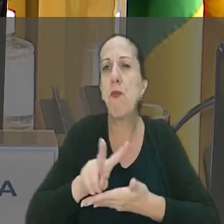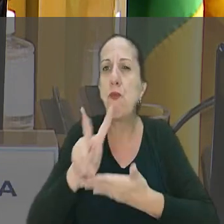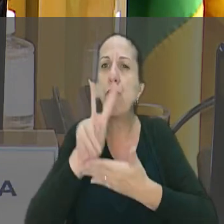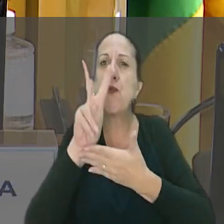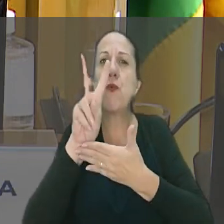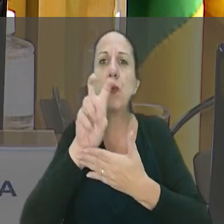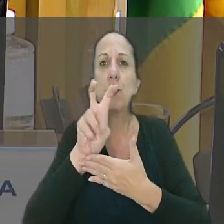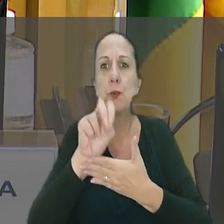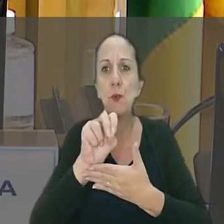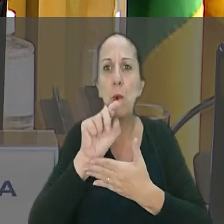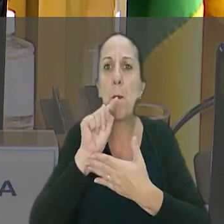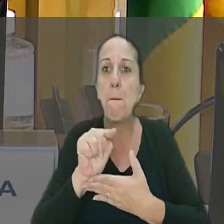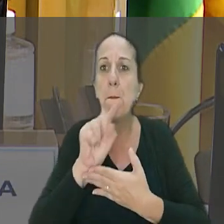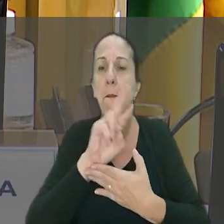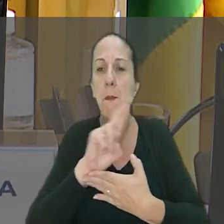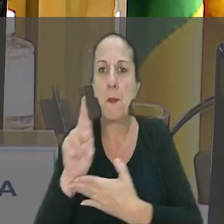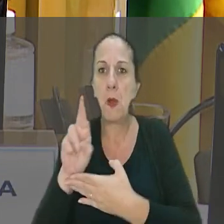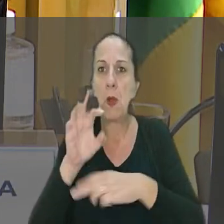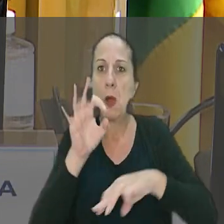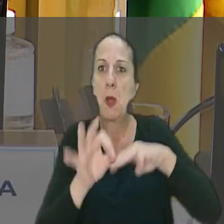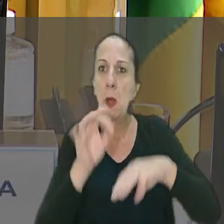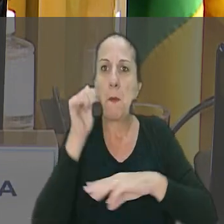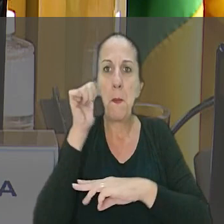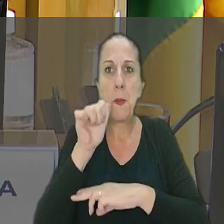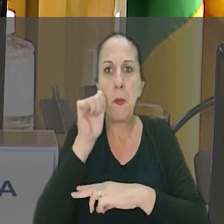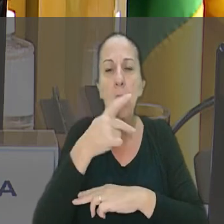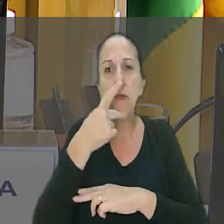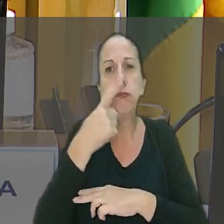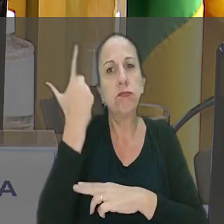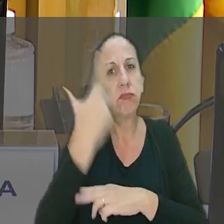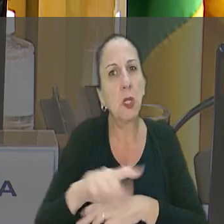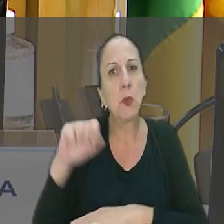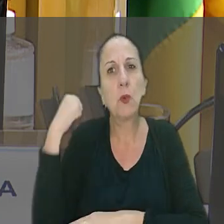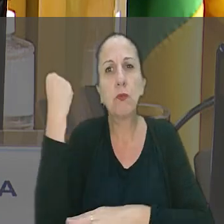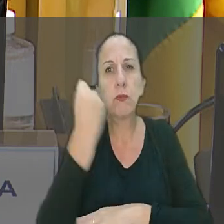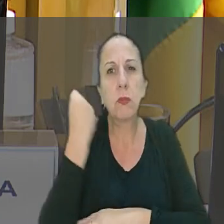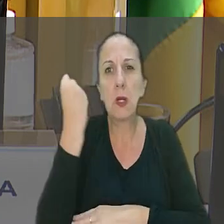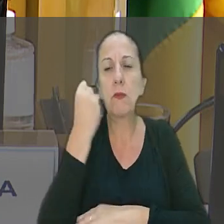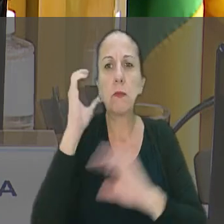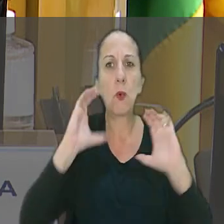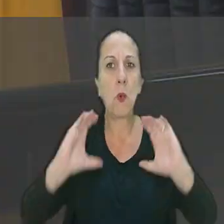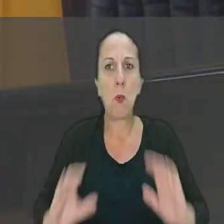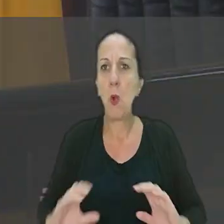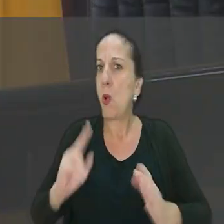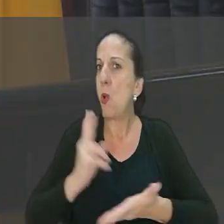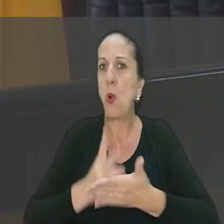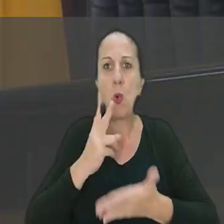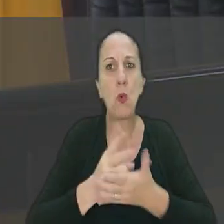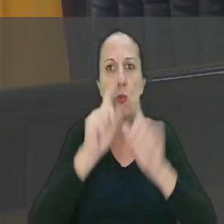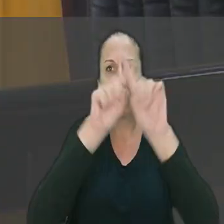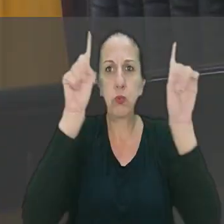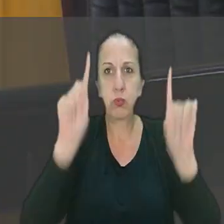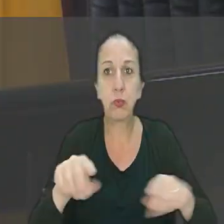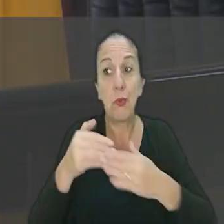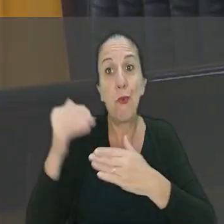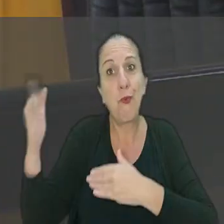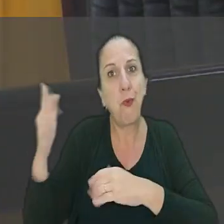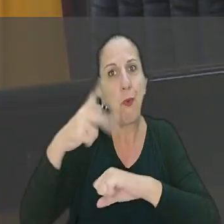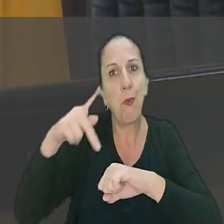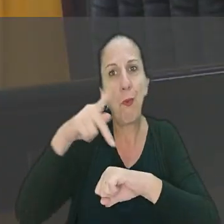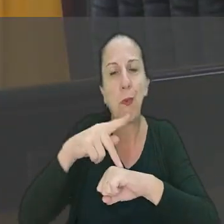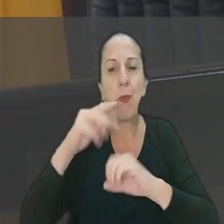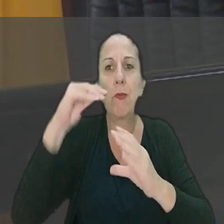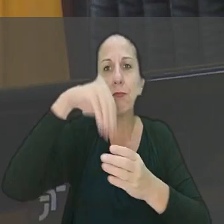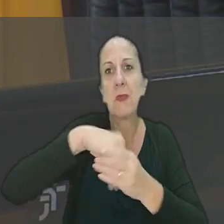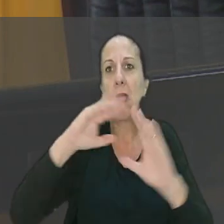da indenização em R$ 50 mil, a ministra reiterou a gravidade da conduta de manter trabalhadores